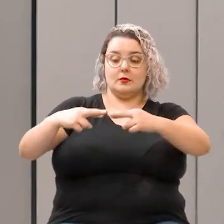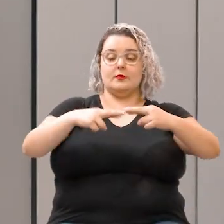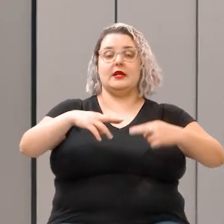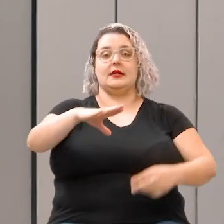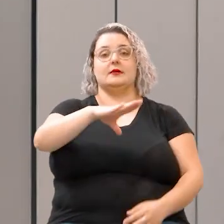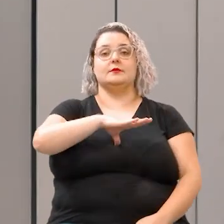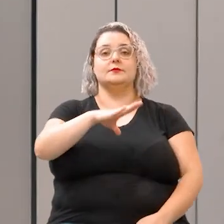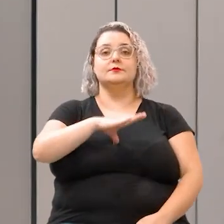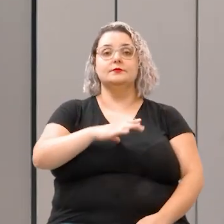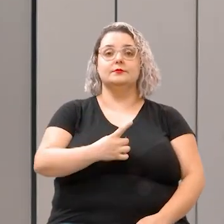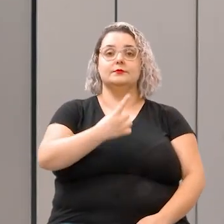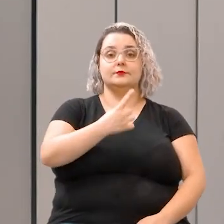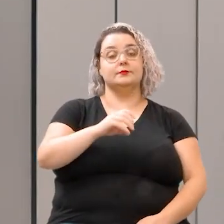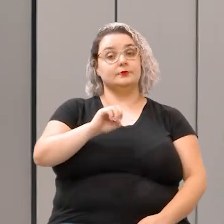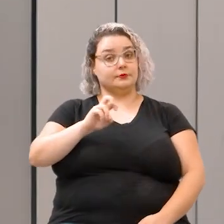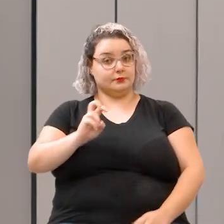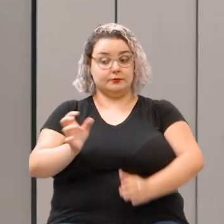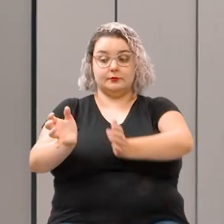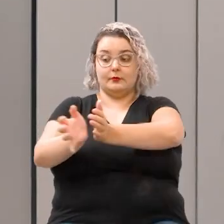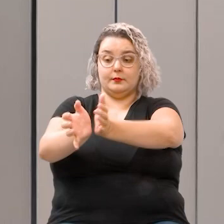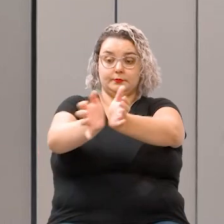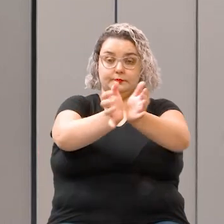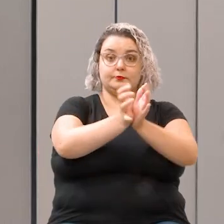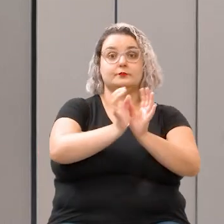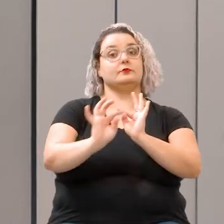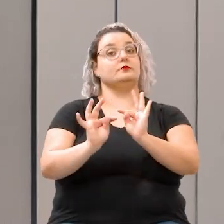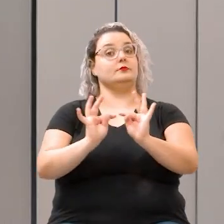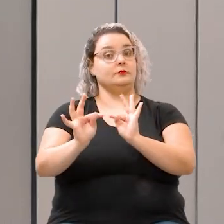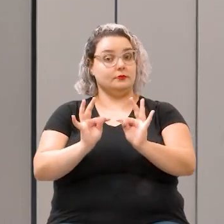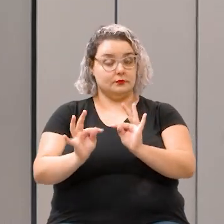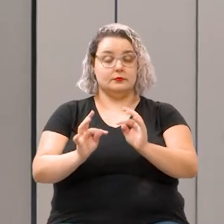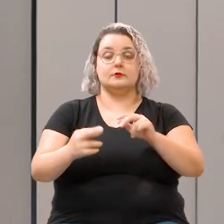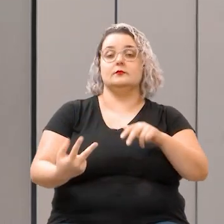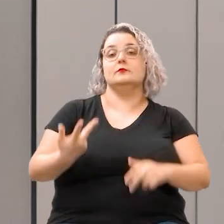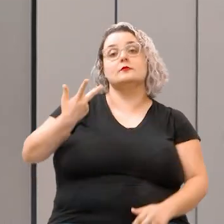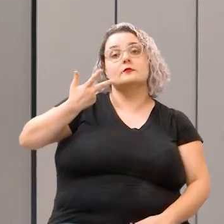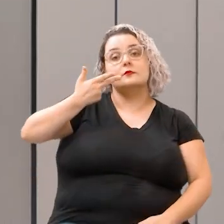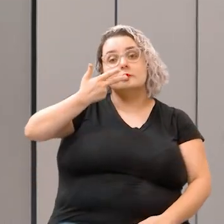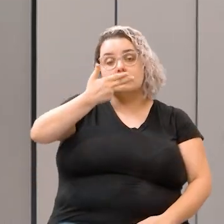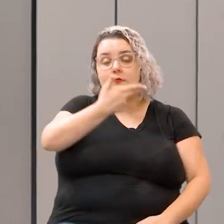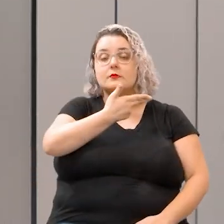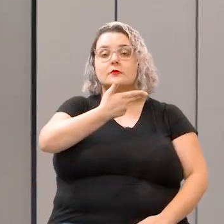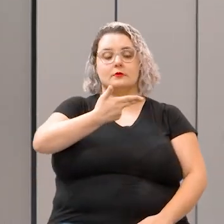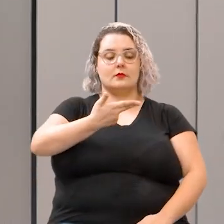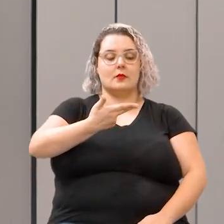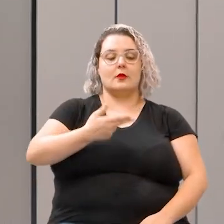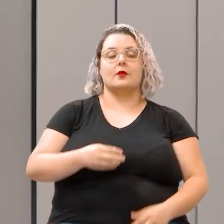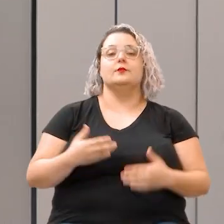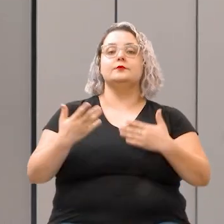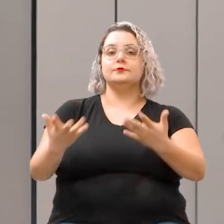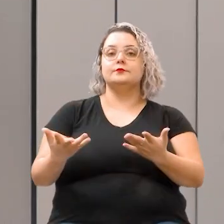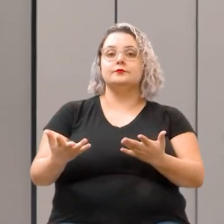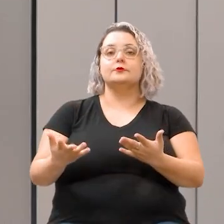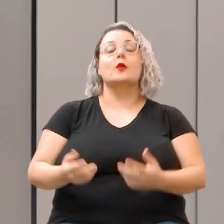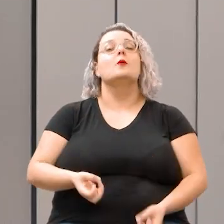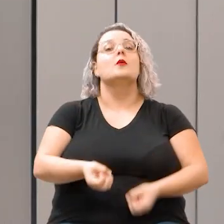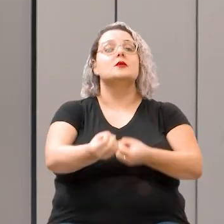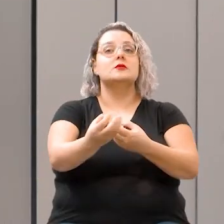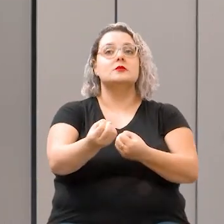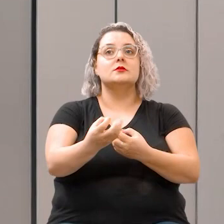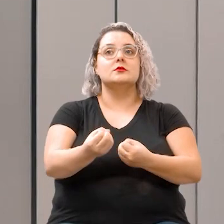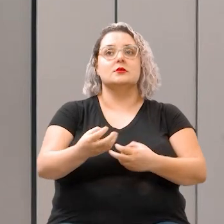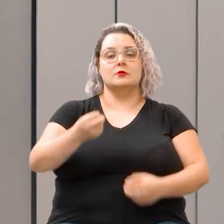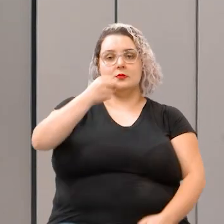conta com 105 equipes entre técnicos e cirurgiões dentistas. De acordo com as informações